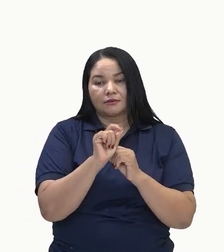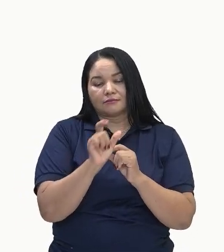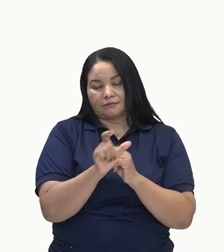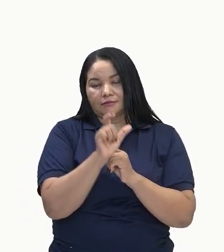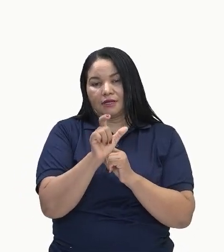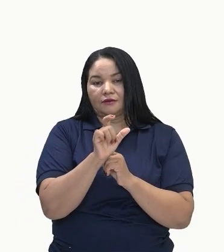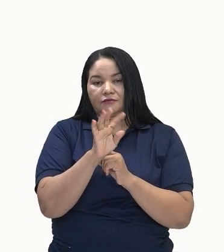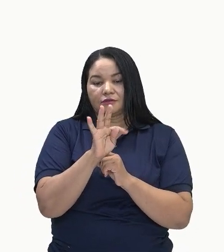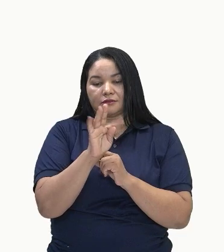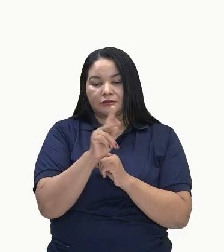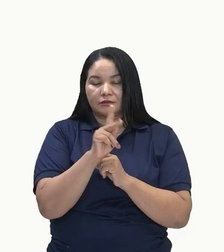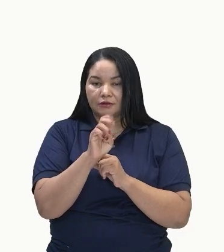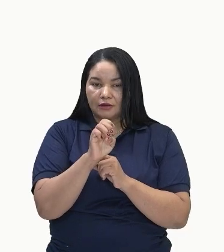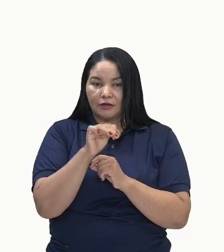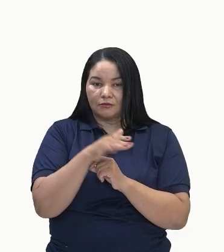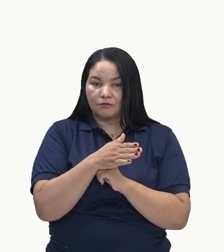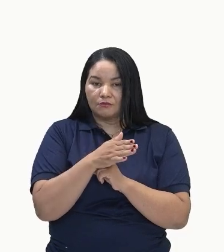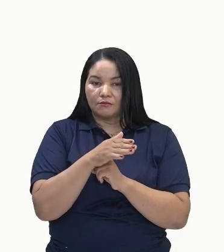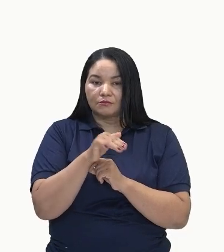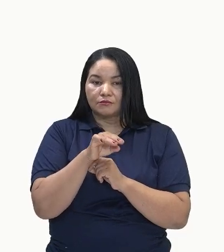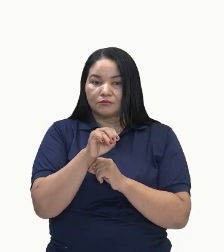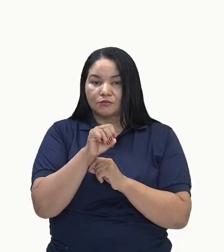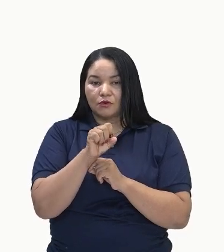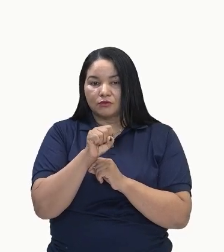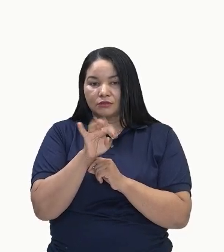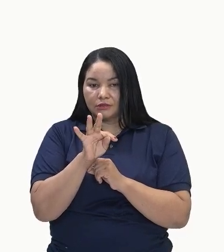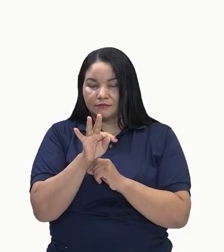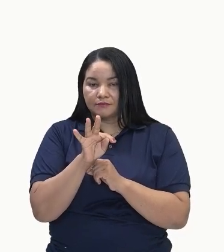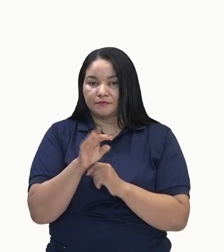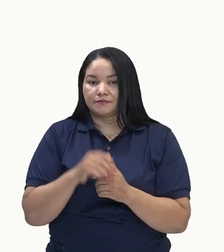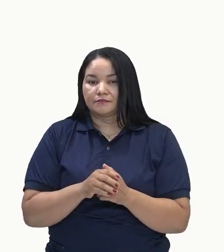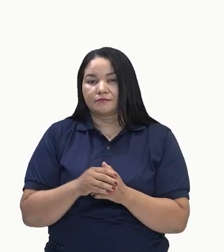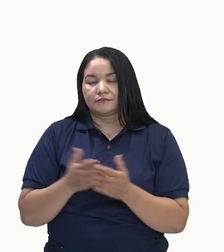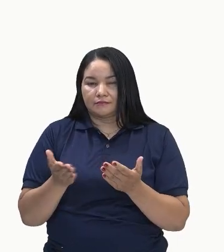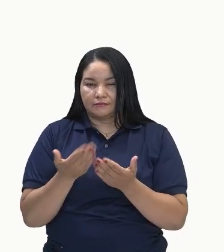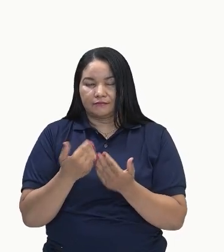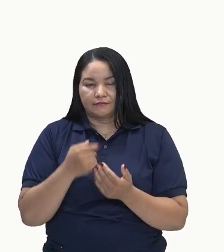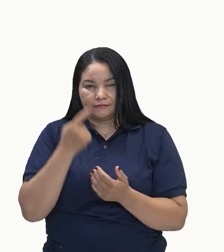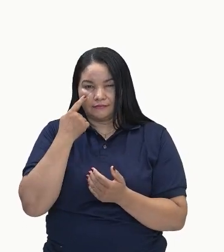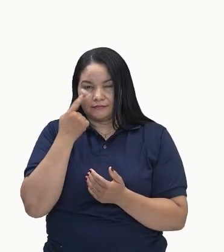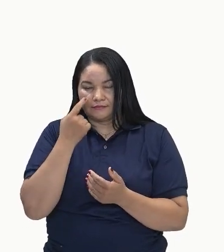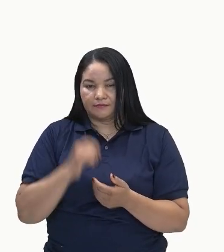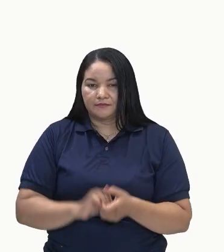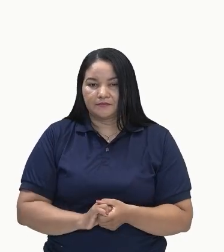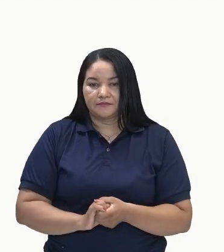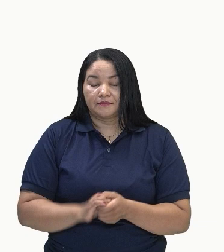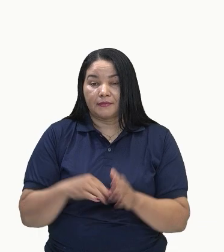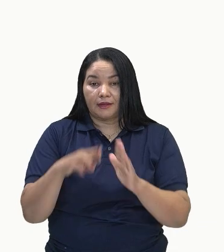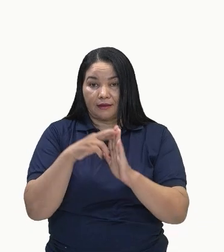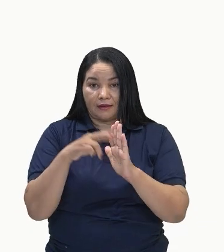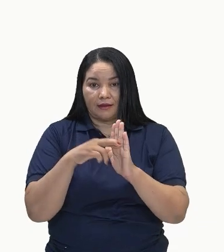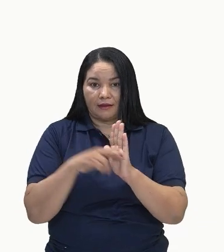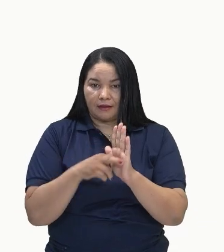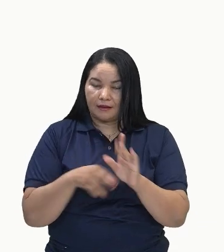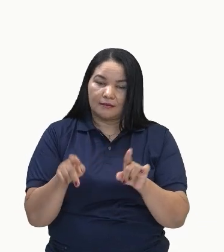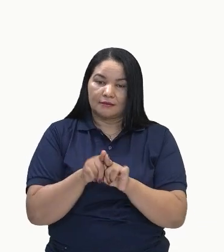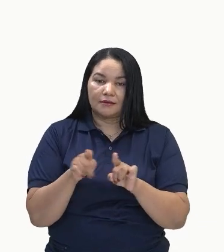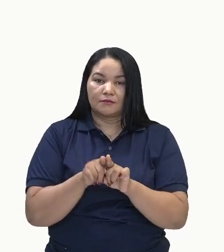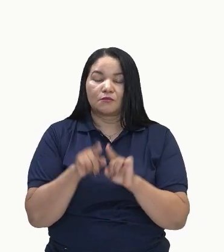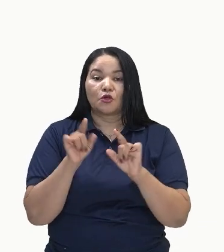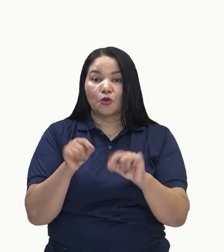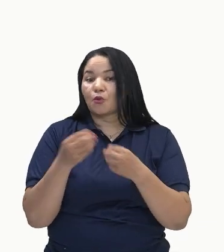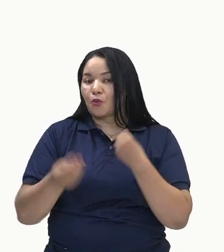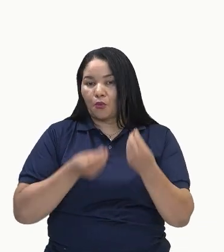ok? Então, nós vimos adjetivos curtos, vamos ver agora adjetivos longos, que, via de regra, será formado através